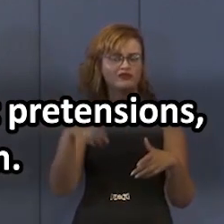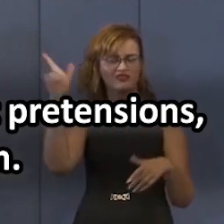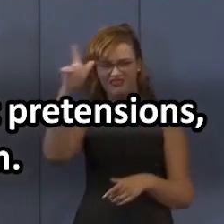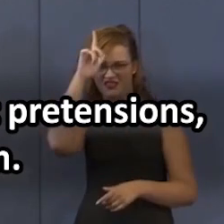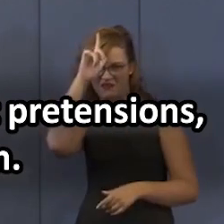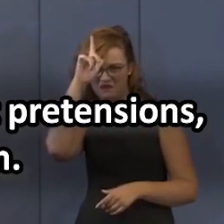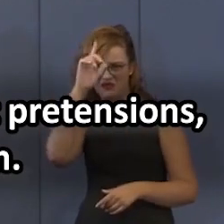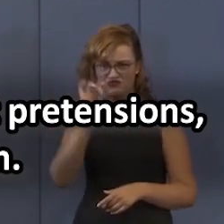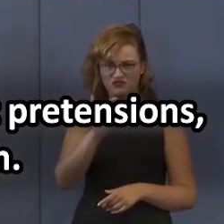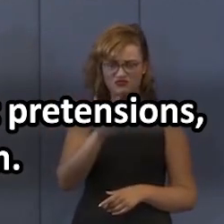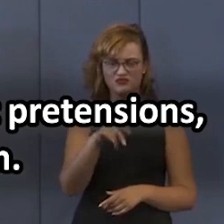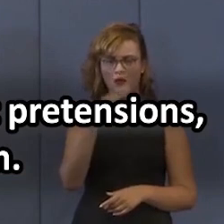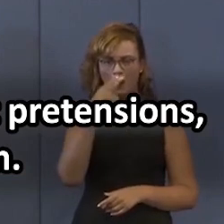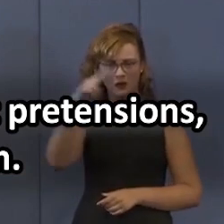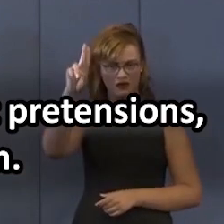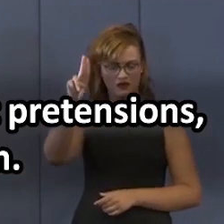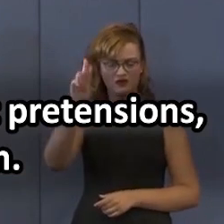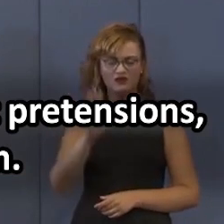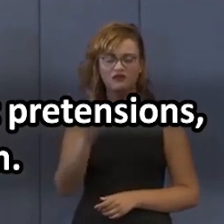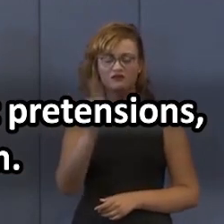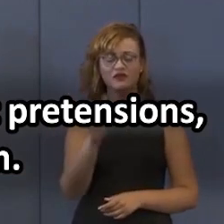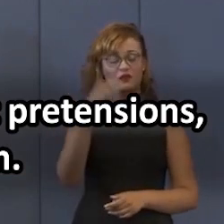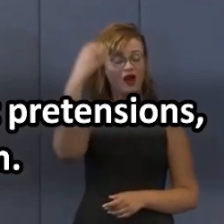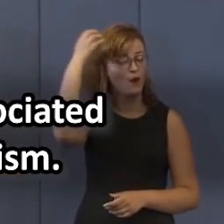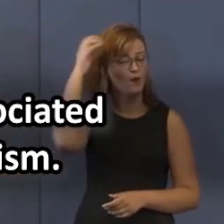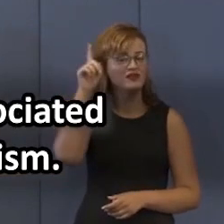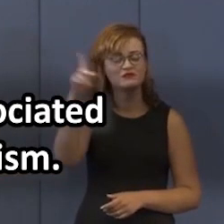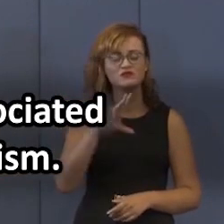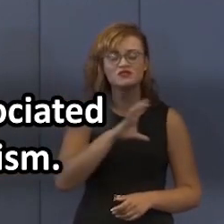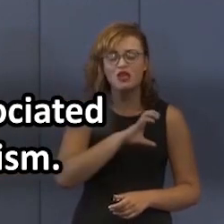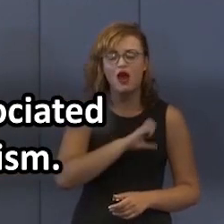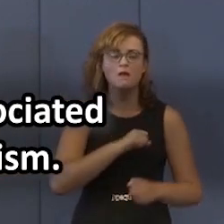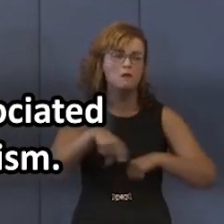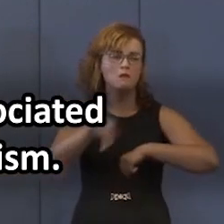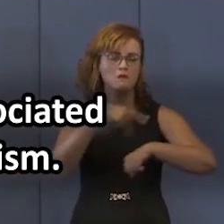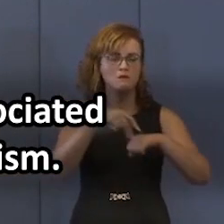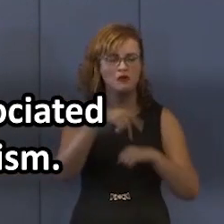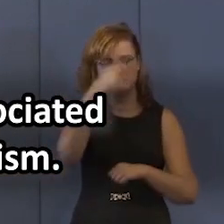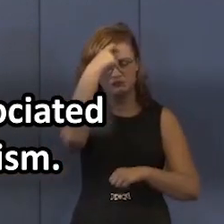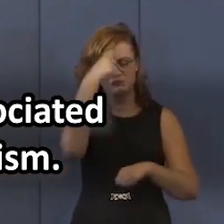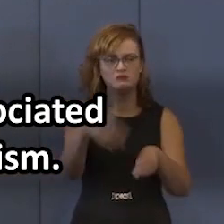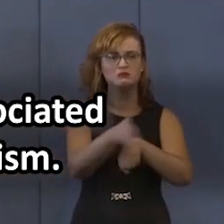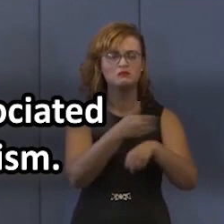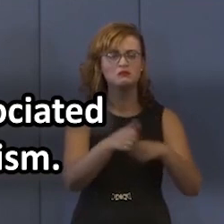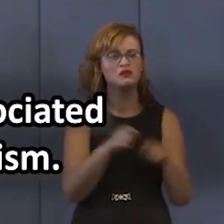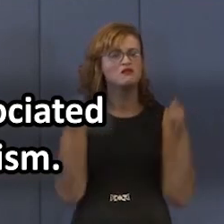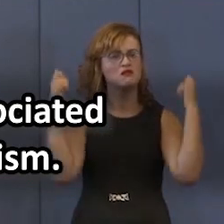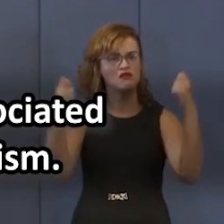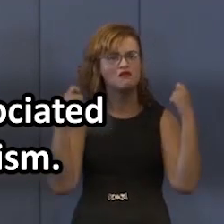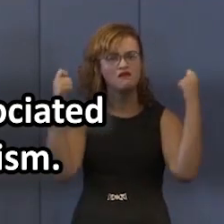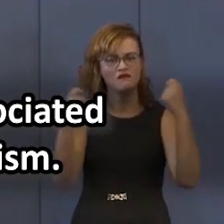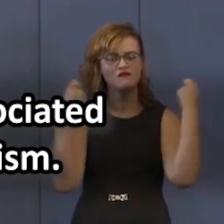Hitler, teriam sido causados por nacionalismo, né? Então, essa narrativa fez com que o nacionalismo